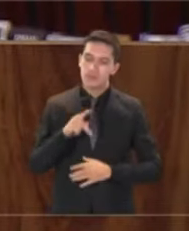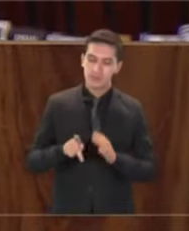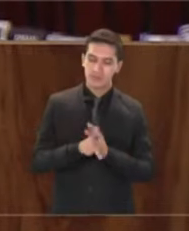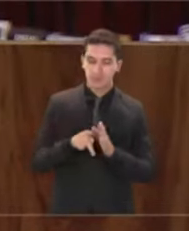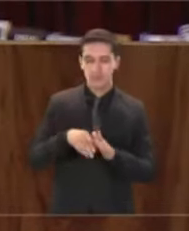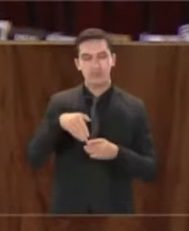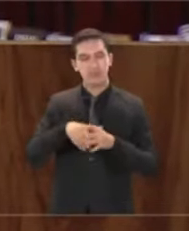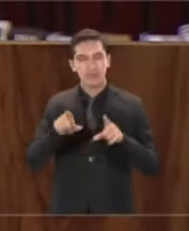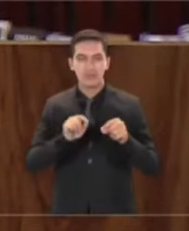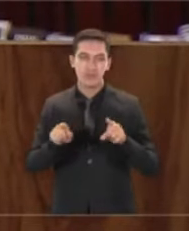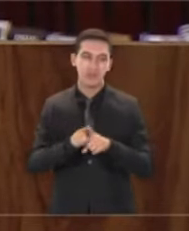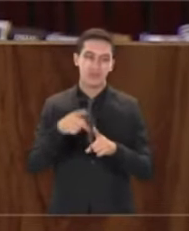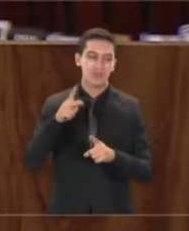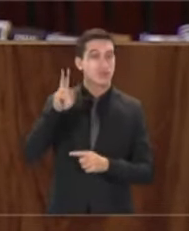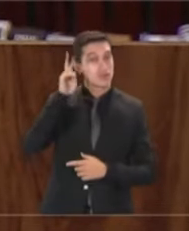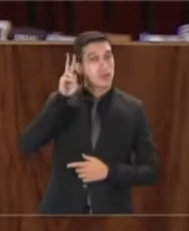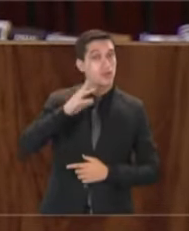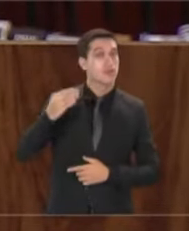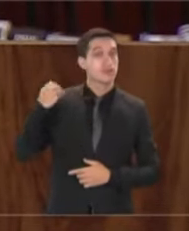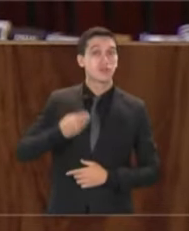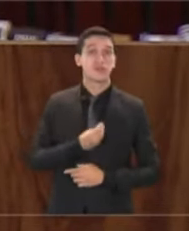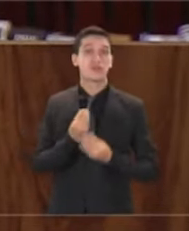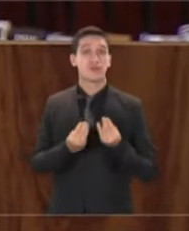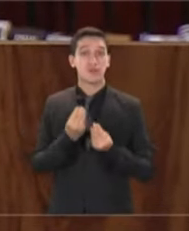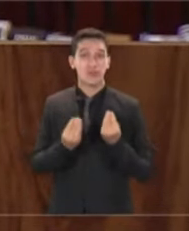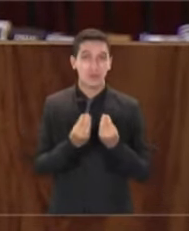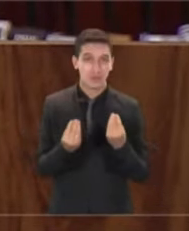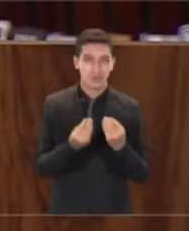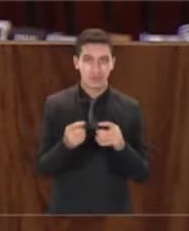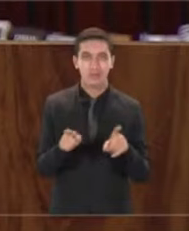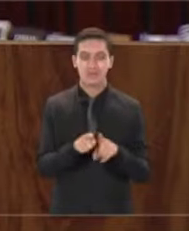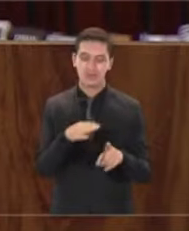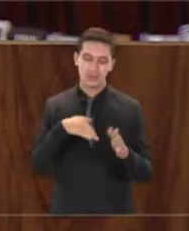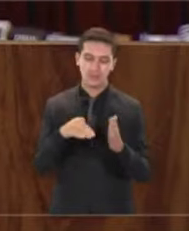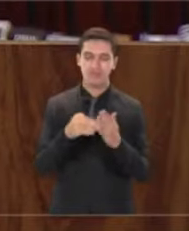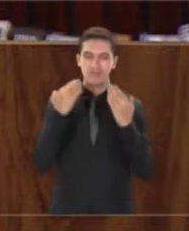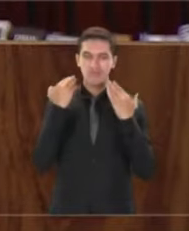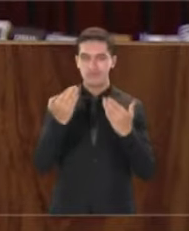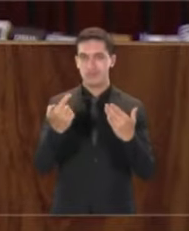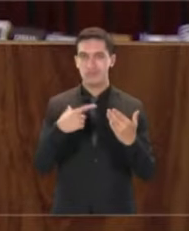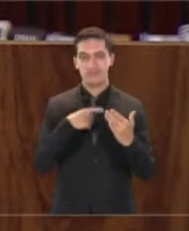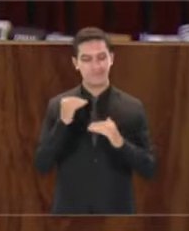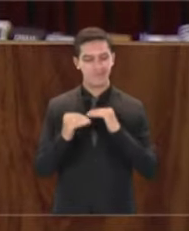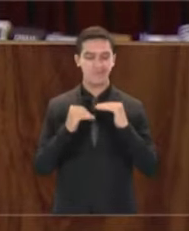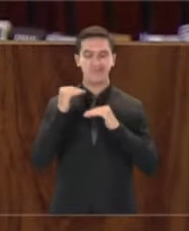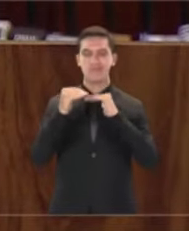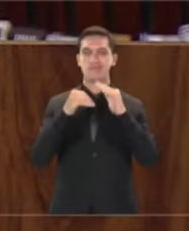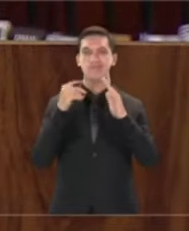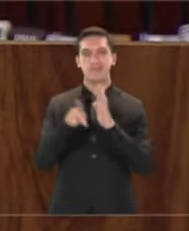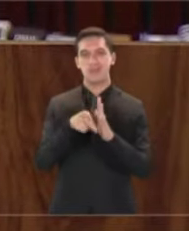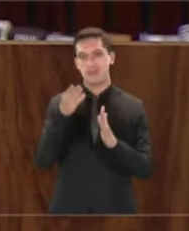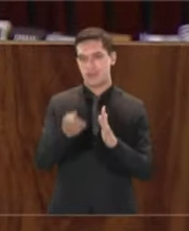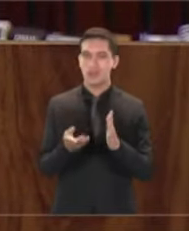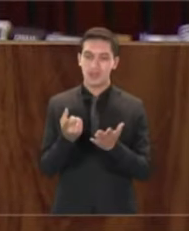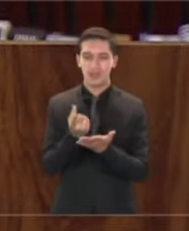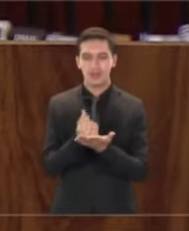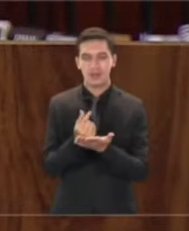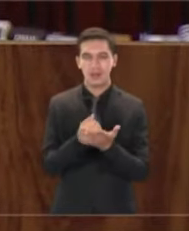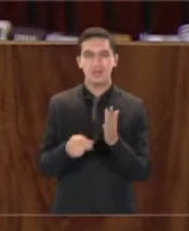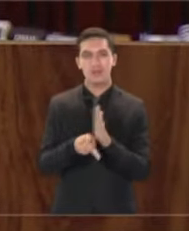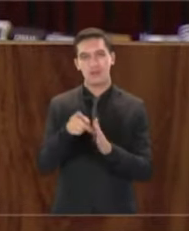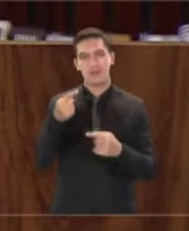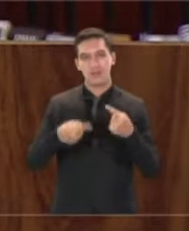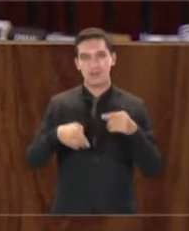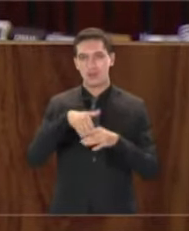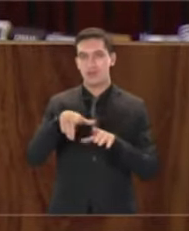história e reputação, e a toda evidência possui especial relevo no respectivo capital político